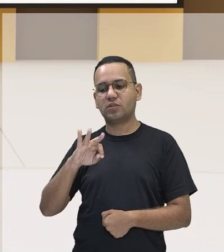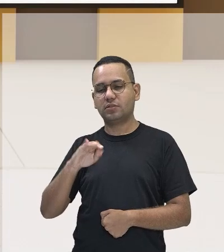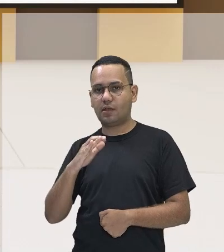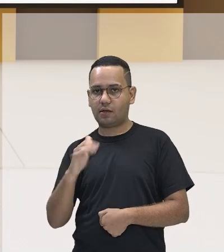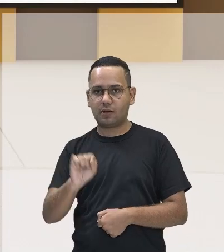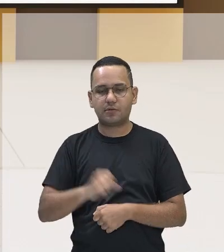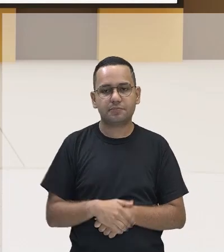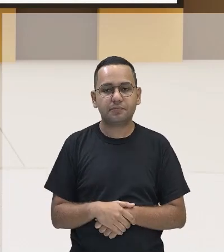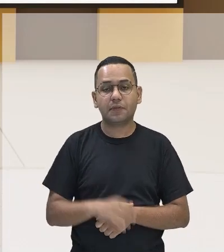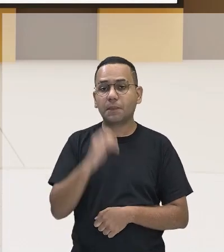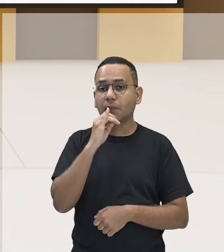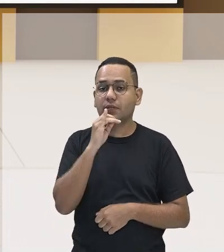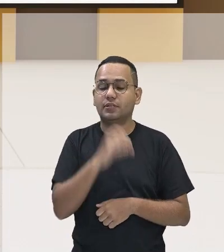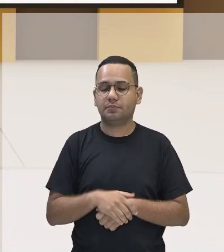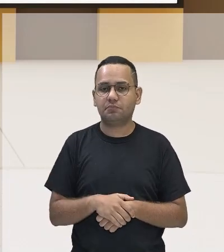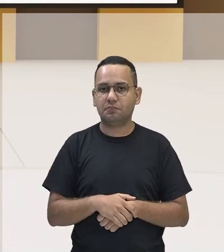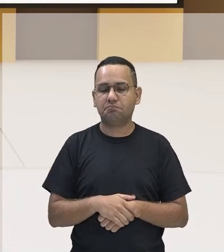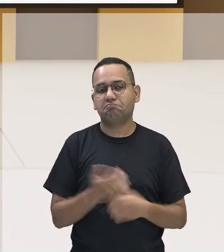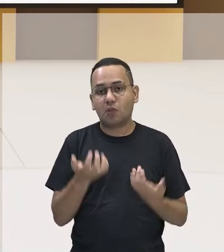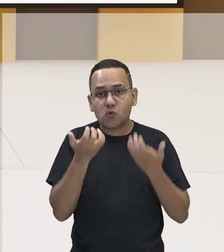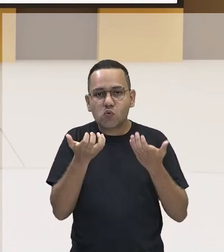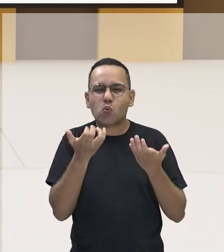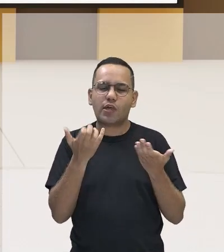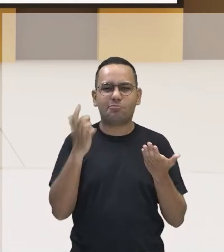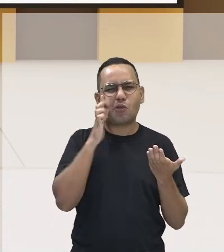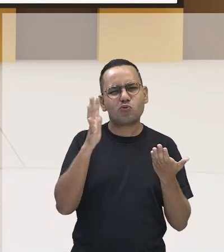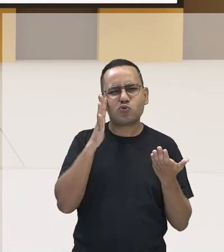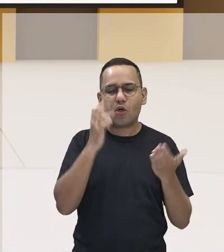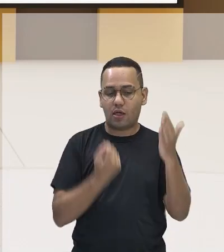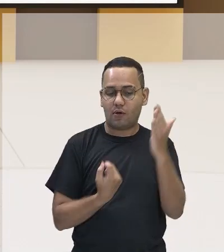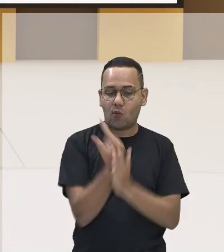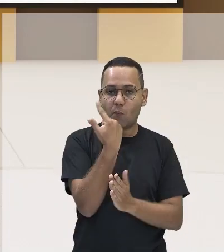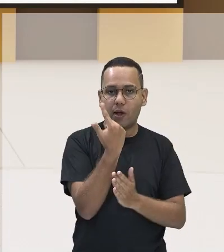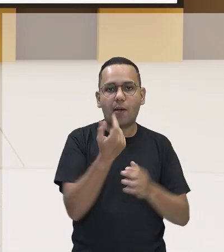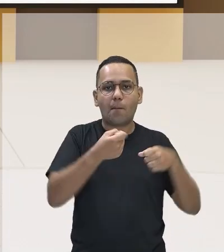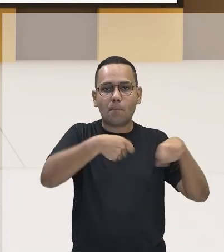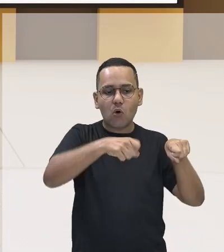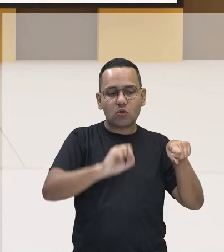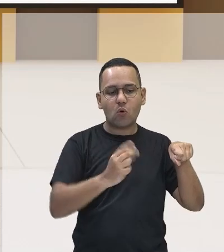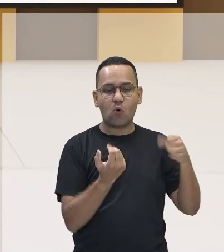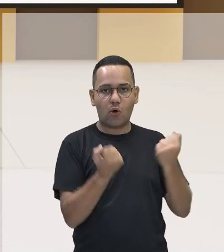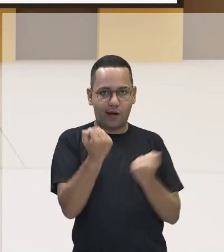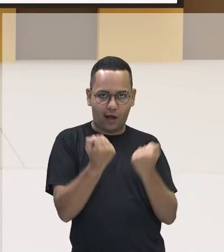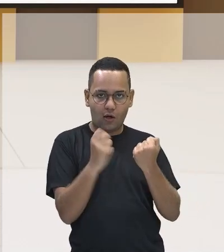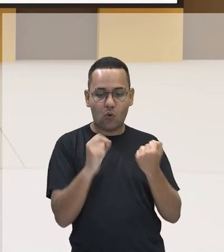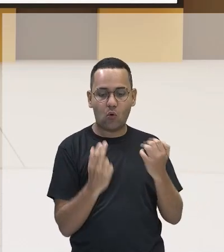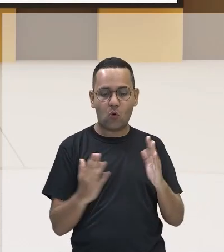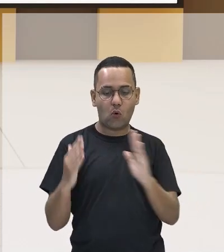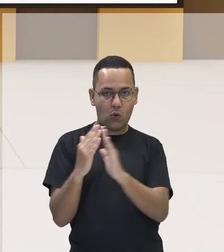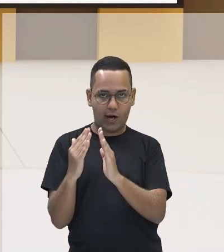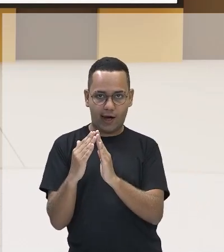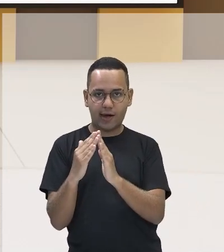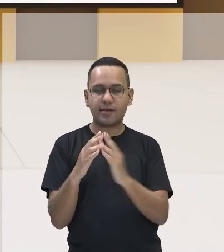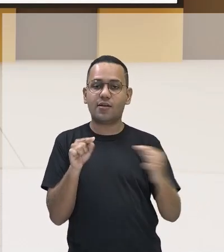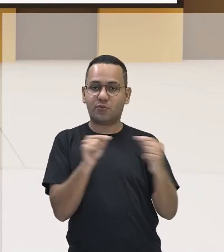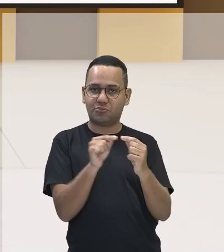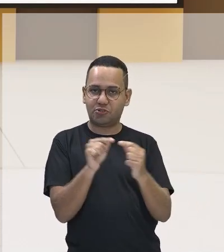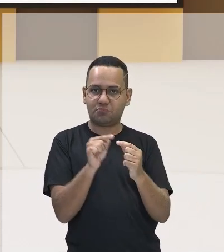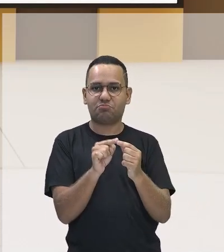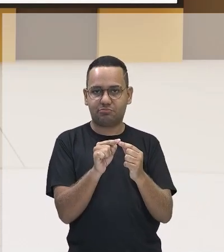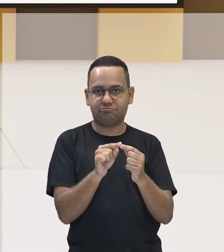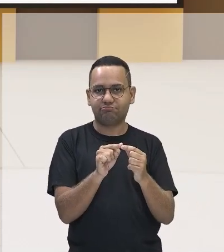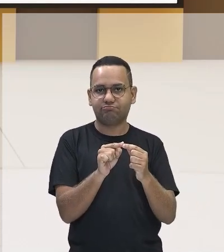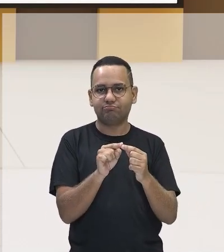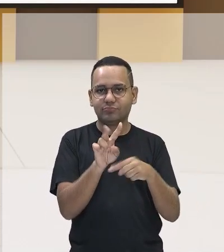moto, ou financiar uma casa, é exatamente este tipo aqui de empréstimo aqui.